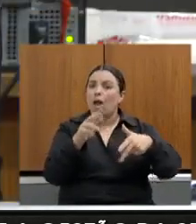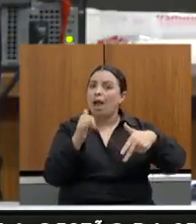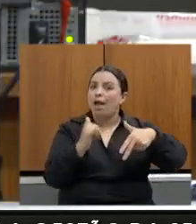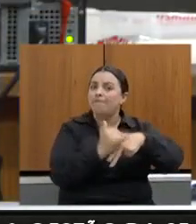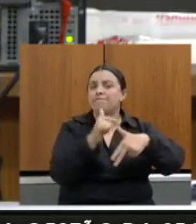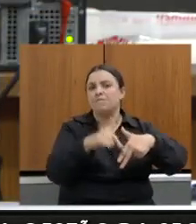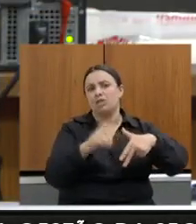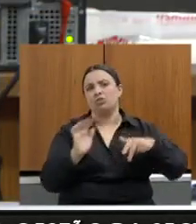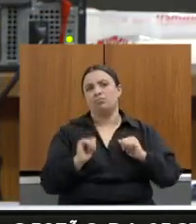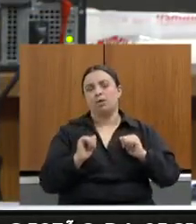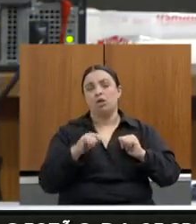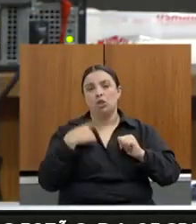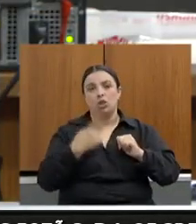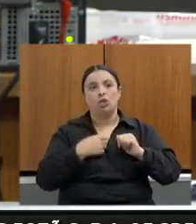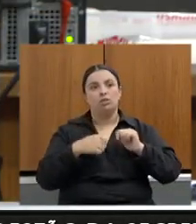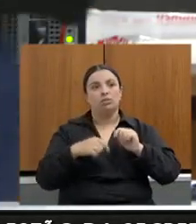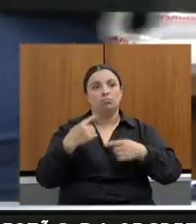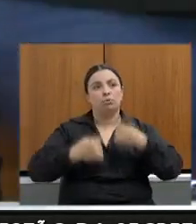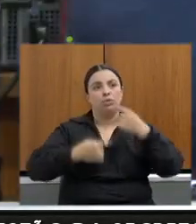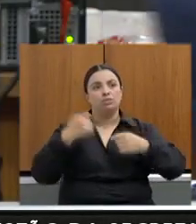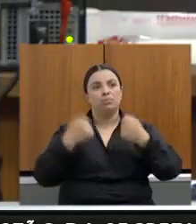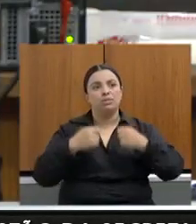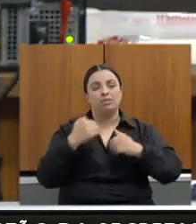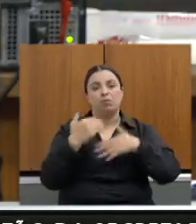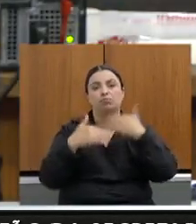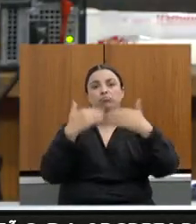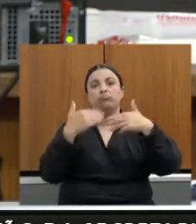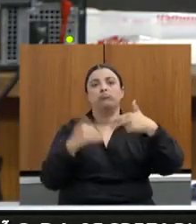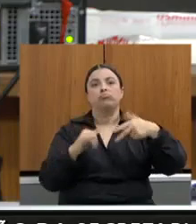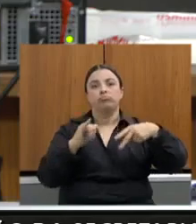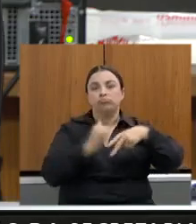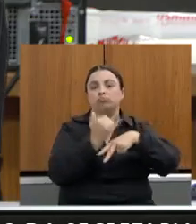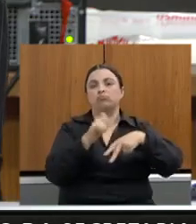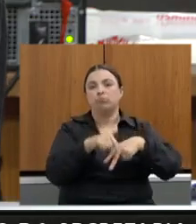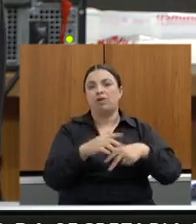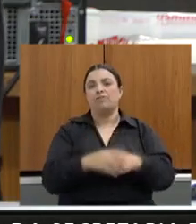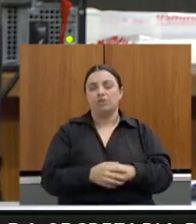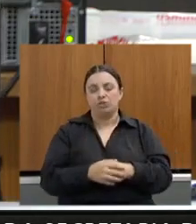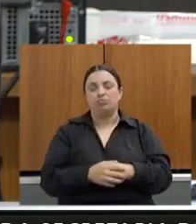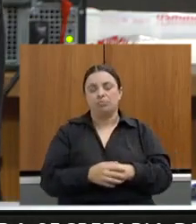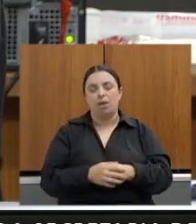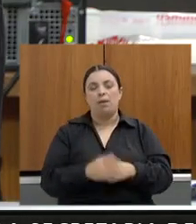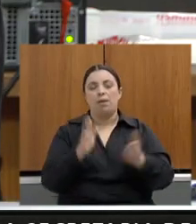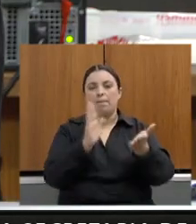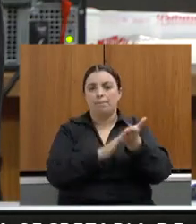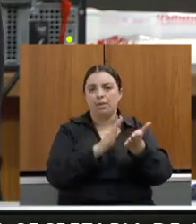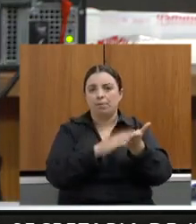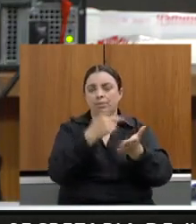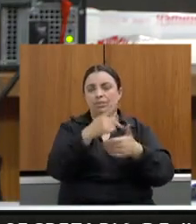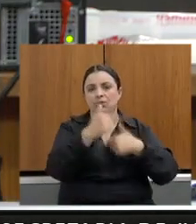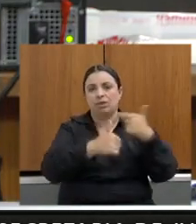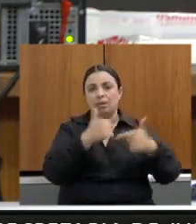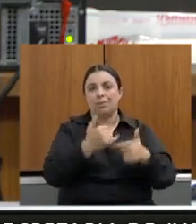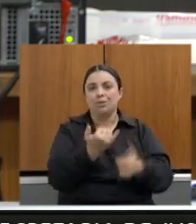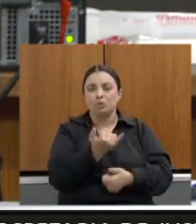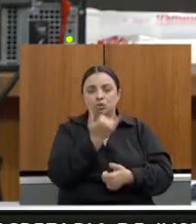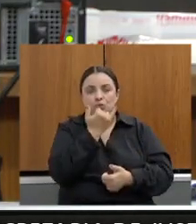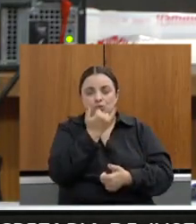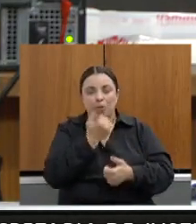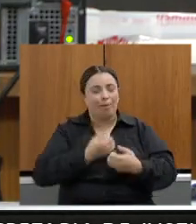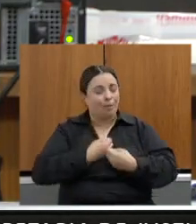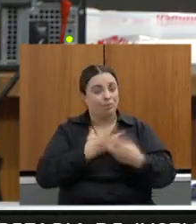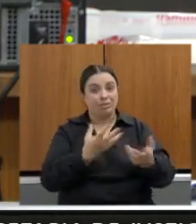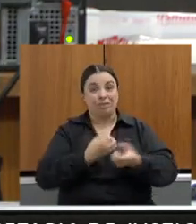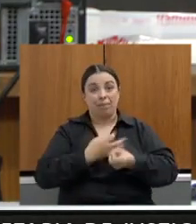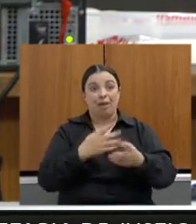nossa sessão com ser construídas nesse sentido né Doutor então assim Parabéns pelo seu trabalho Desculpa aí pelo desabafo mas